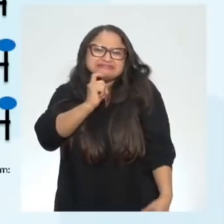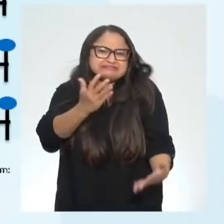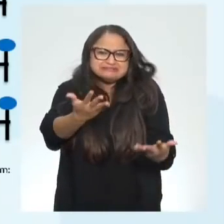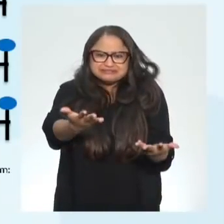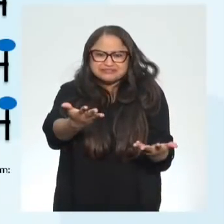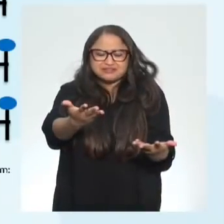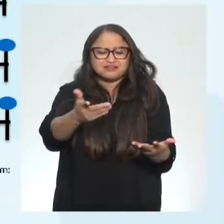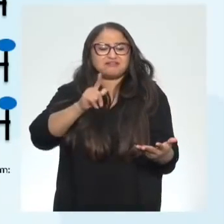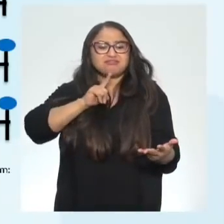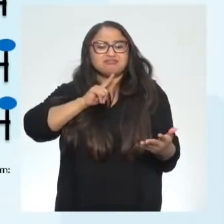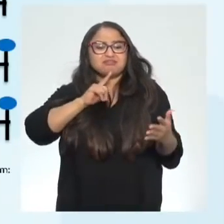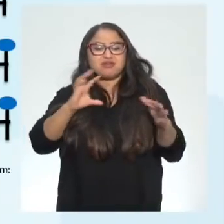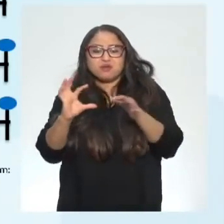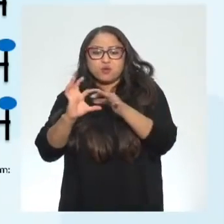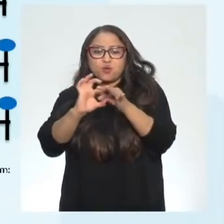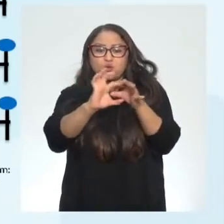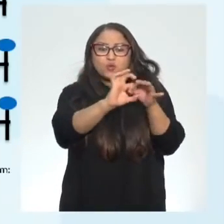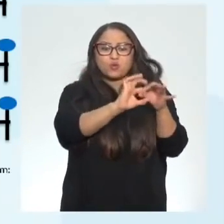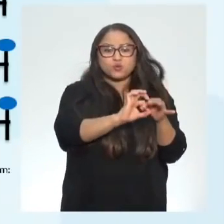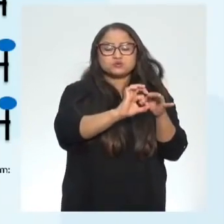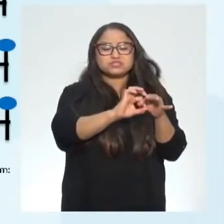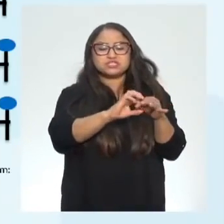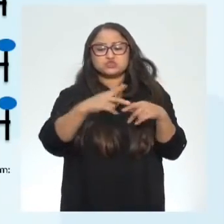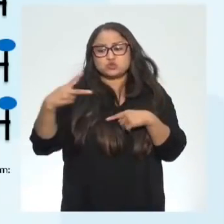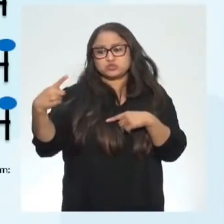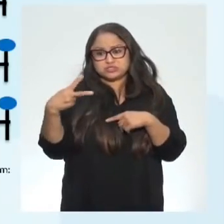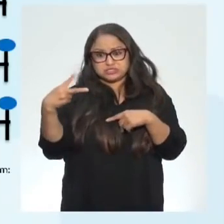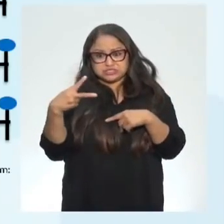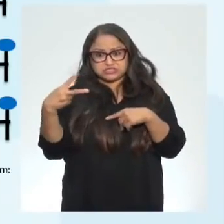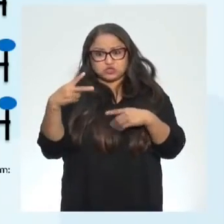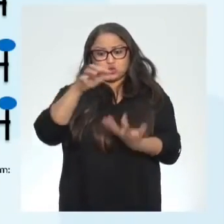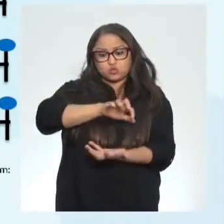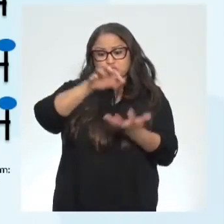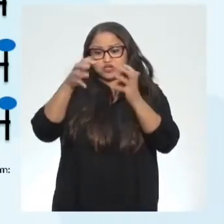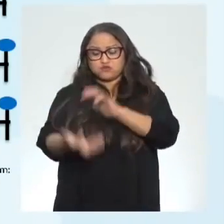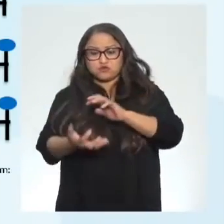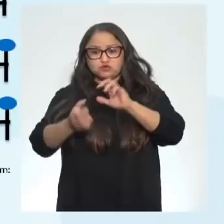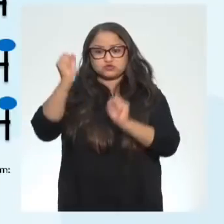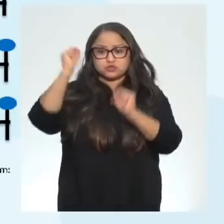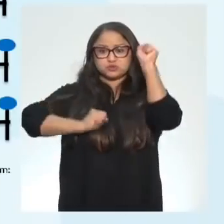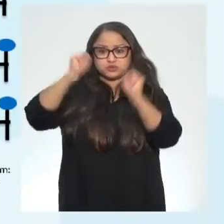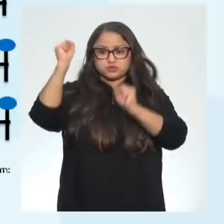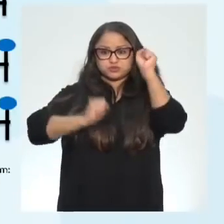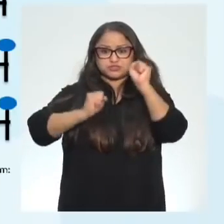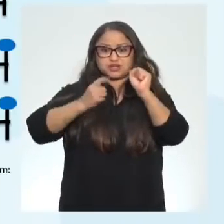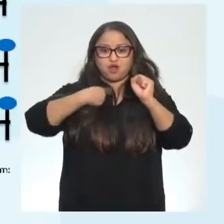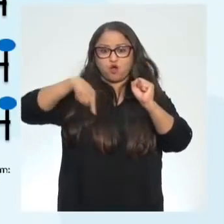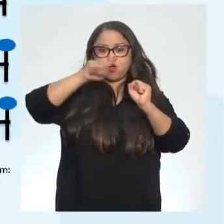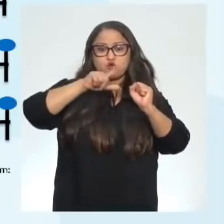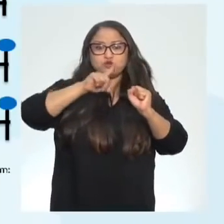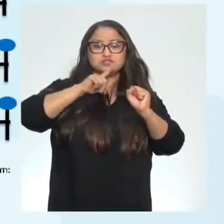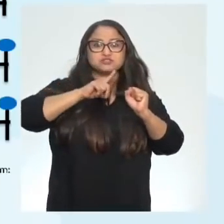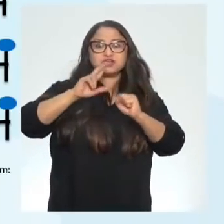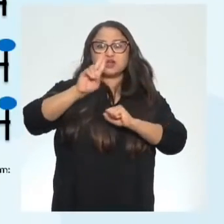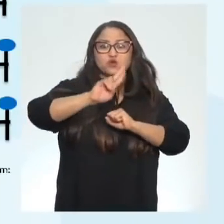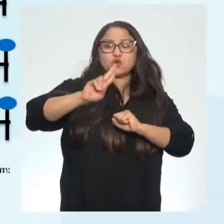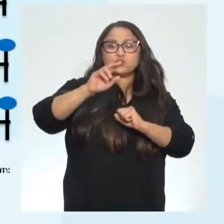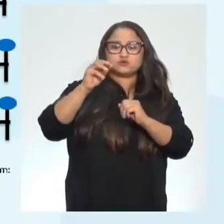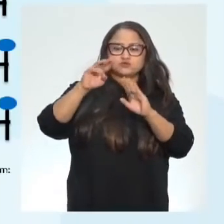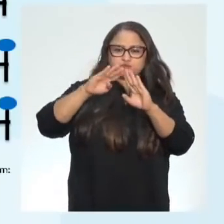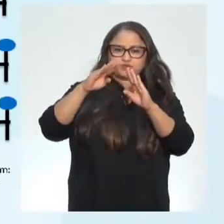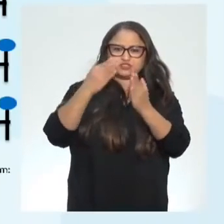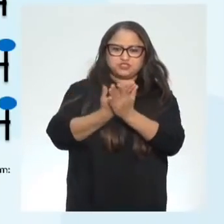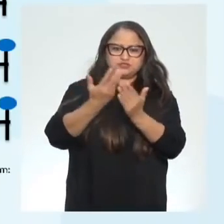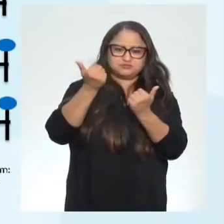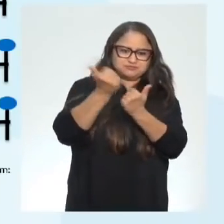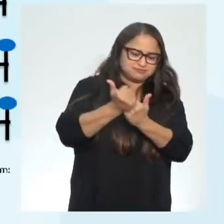desse contexto aí da segunda revolução industrial, nós vamos ter o uso do avião na